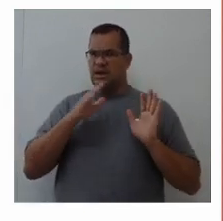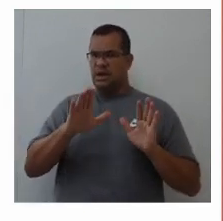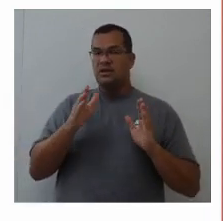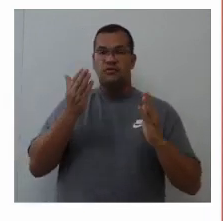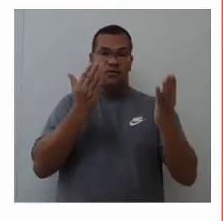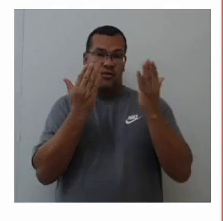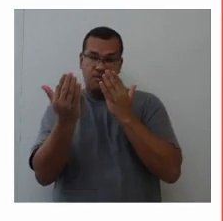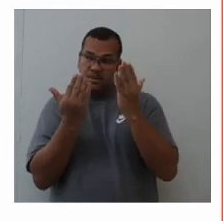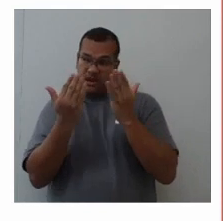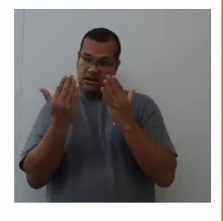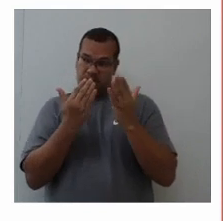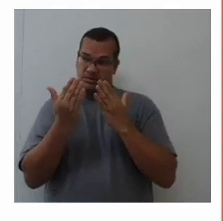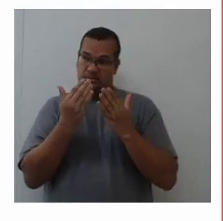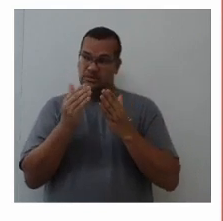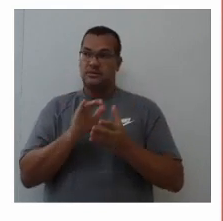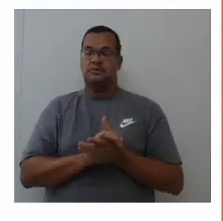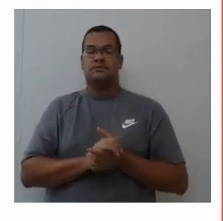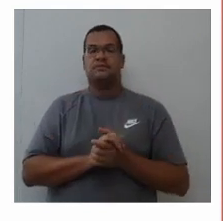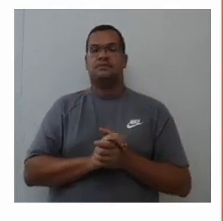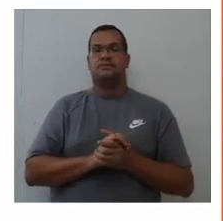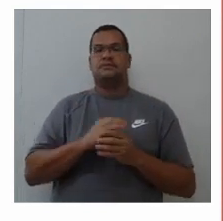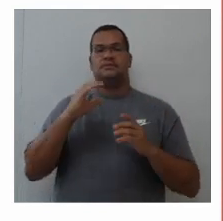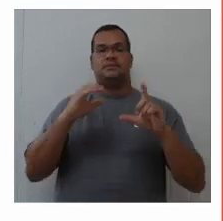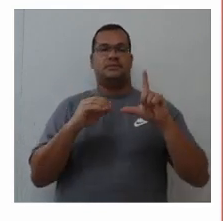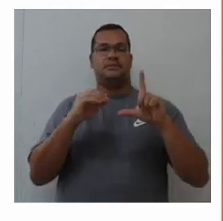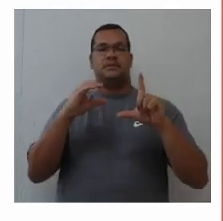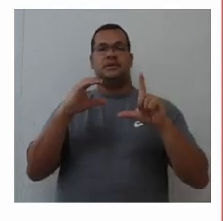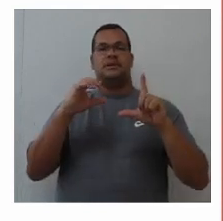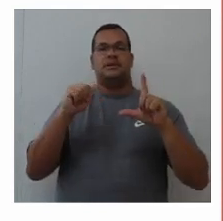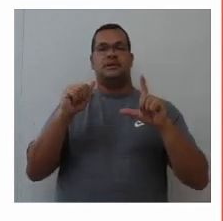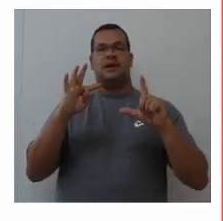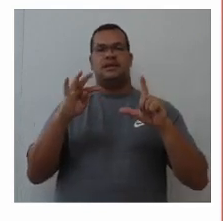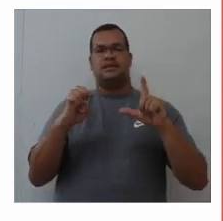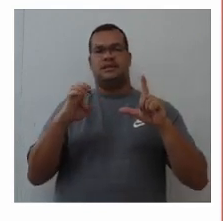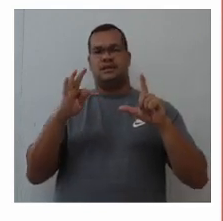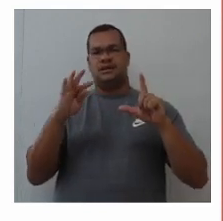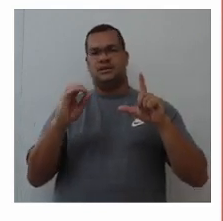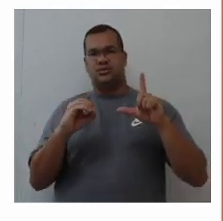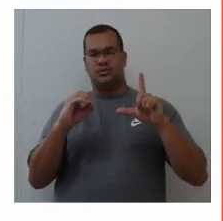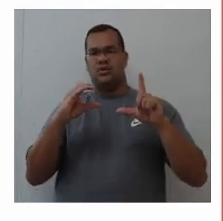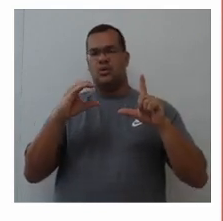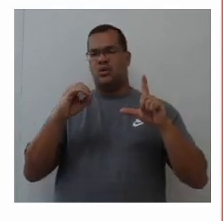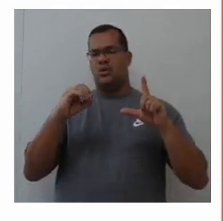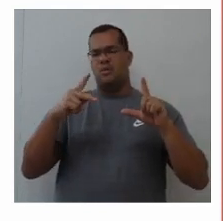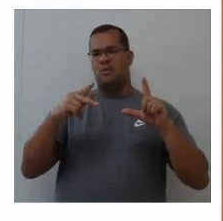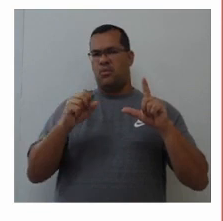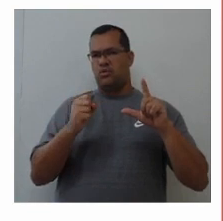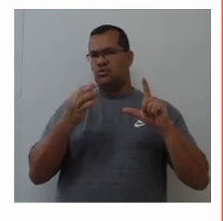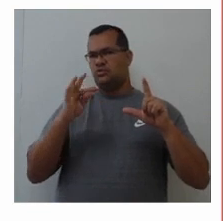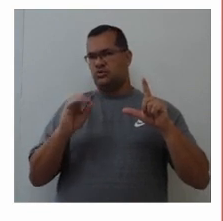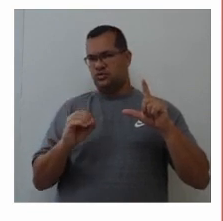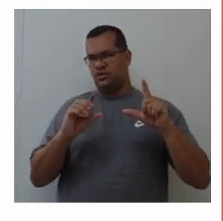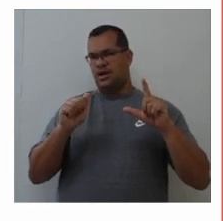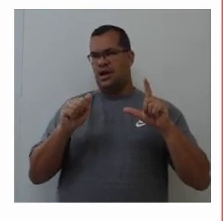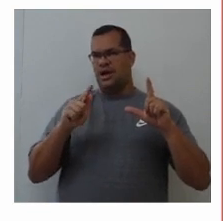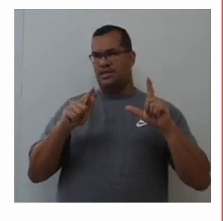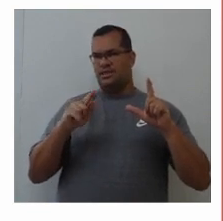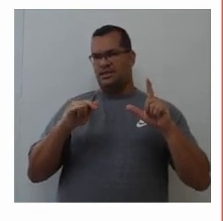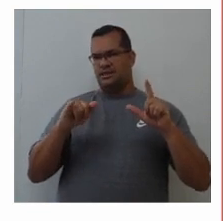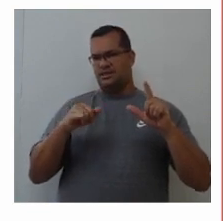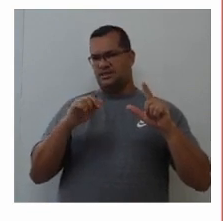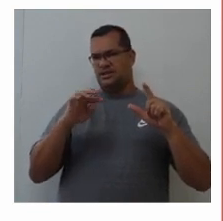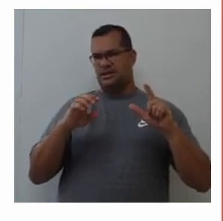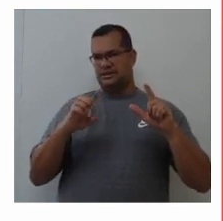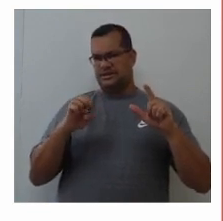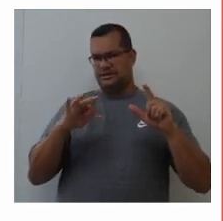duas medidas, eu chamo de cateto oposto e cateto adjacente, eu vou encontrar uma relação